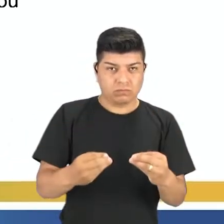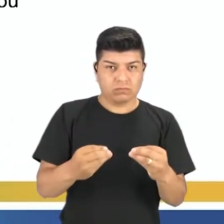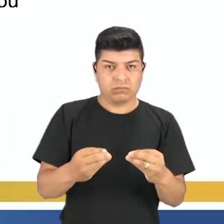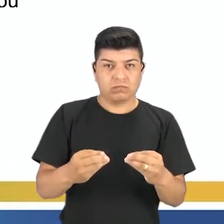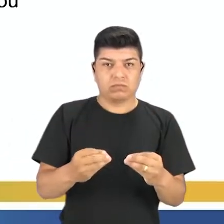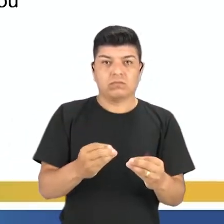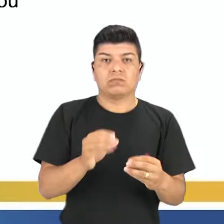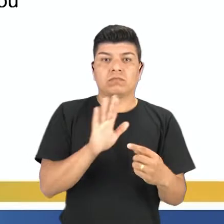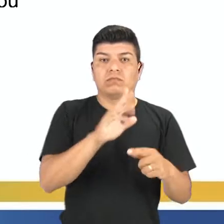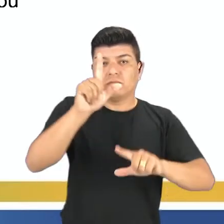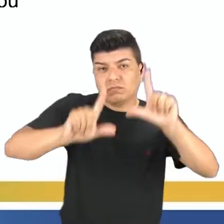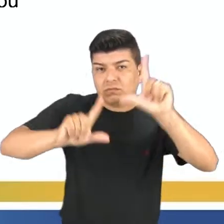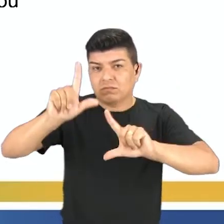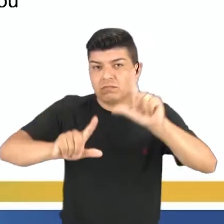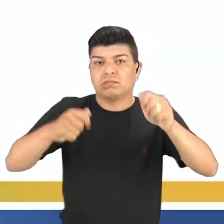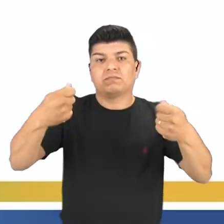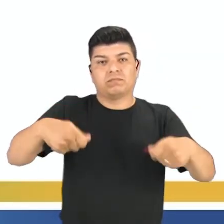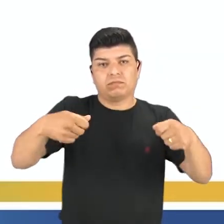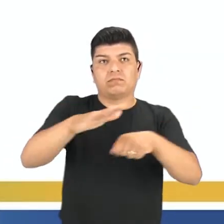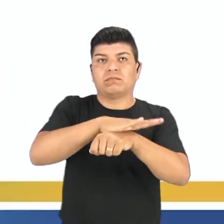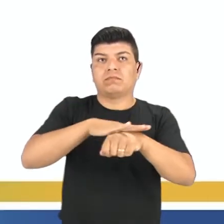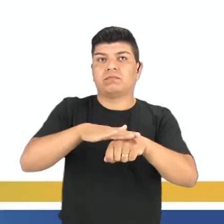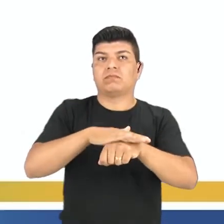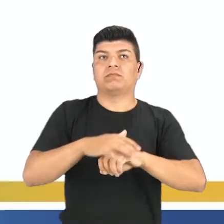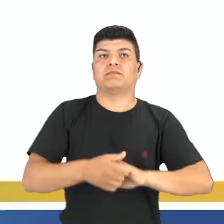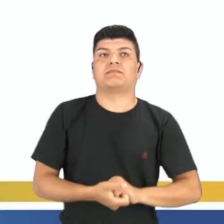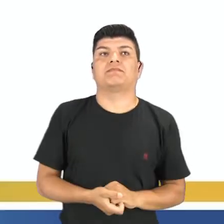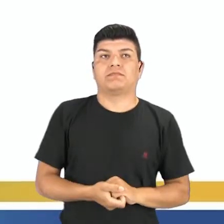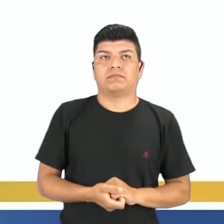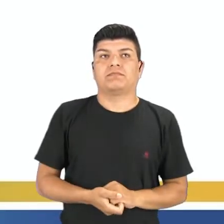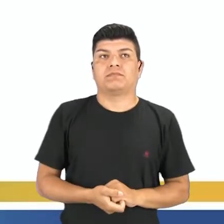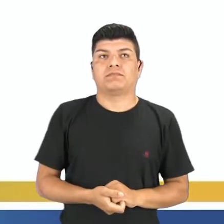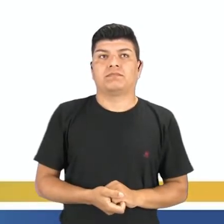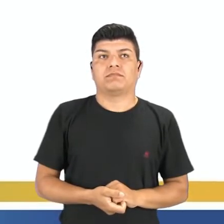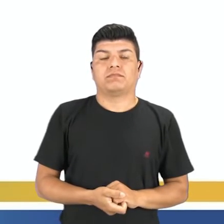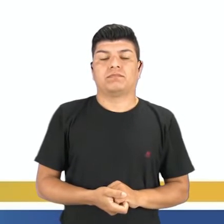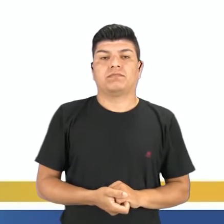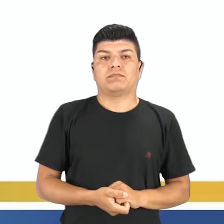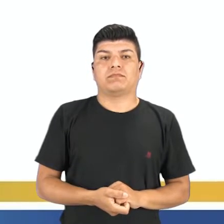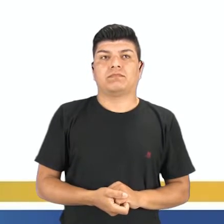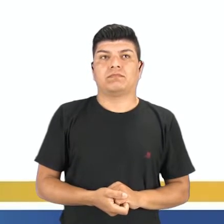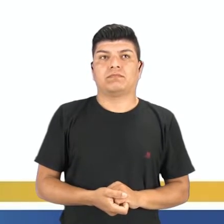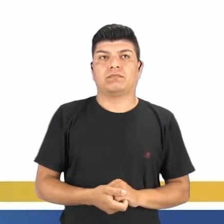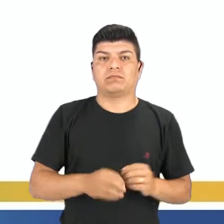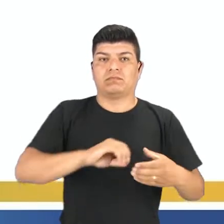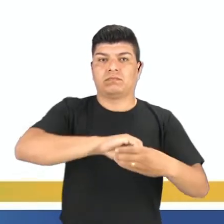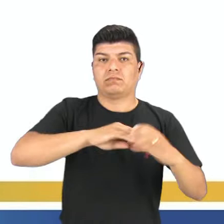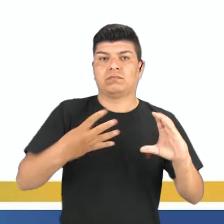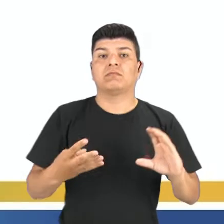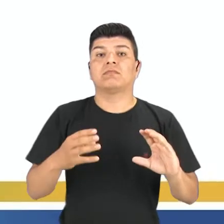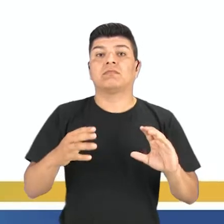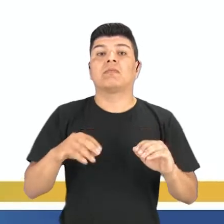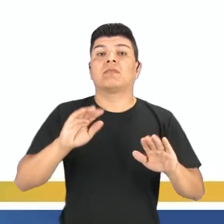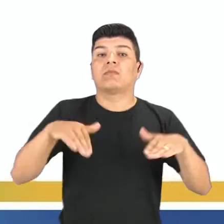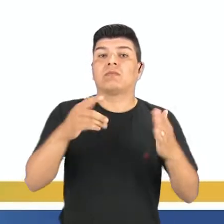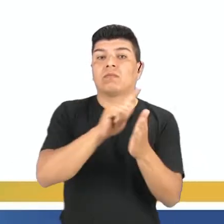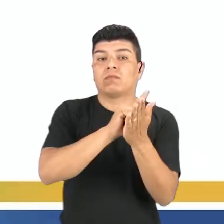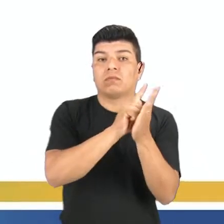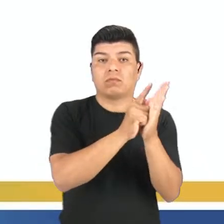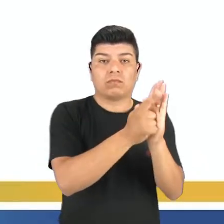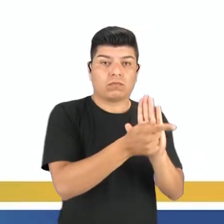é importante debater, ok? Então vamos lá. Sobre as características. É um